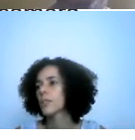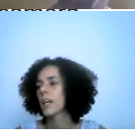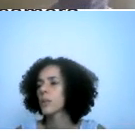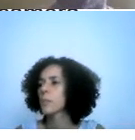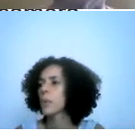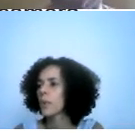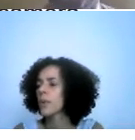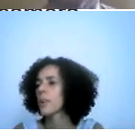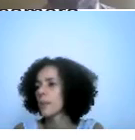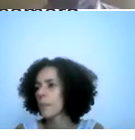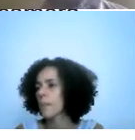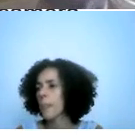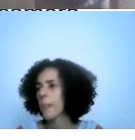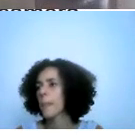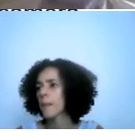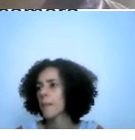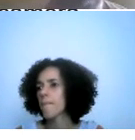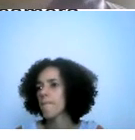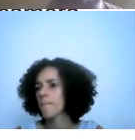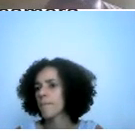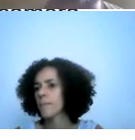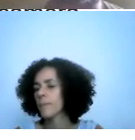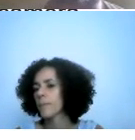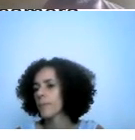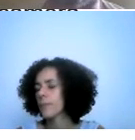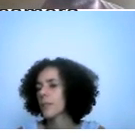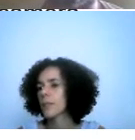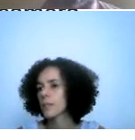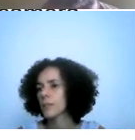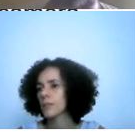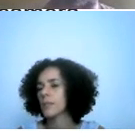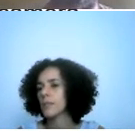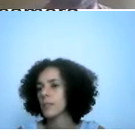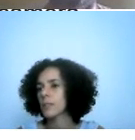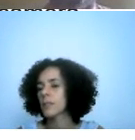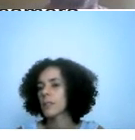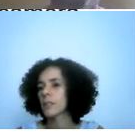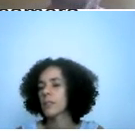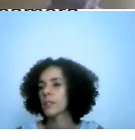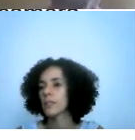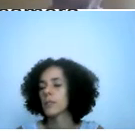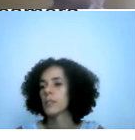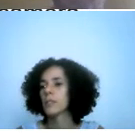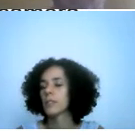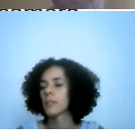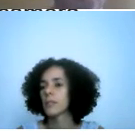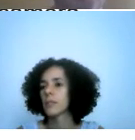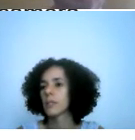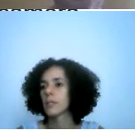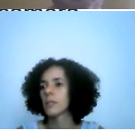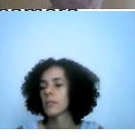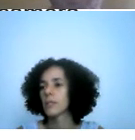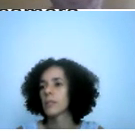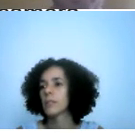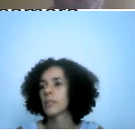No site. disponível online, a gente consegue baixar, e ele vai estar também associado na relação de livros e referências que a gente vai deixar para